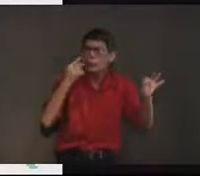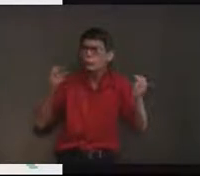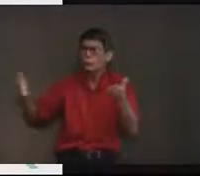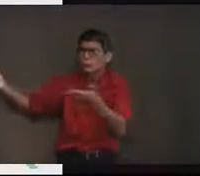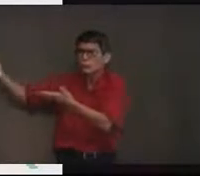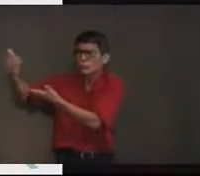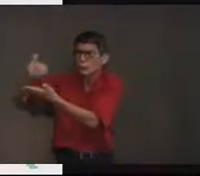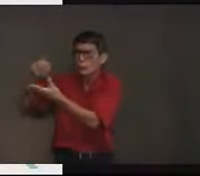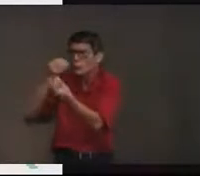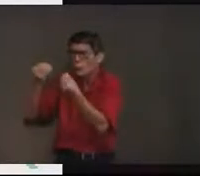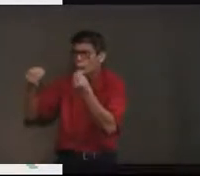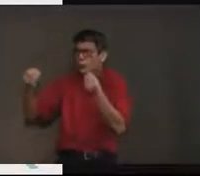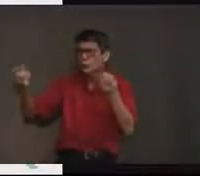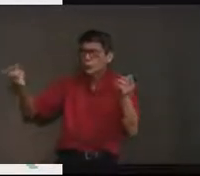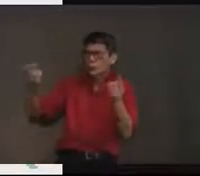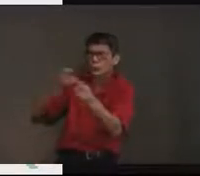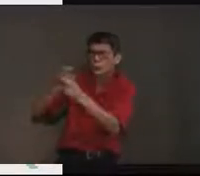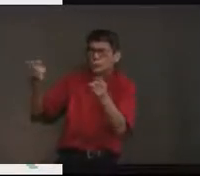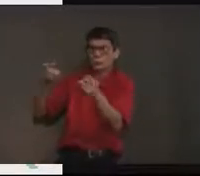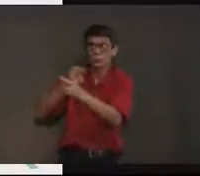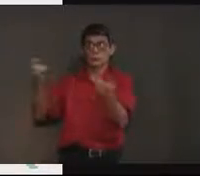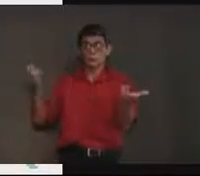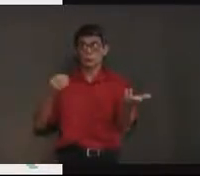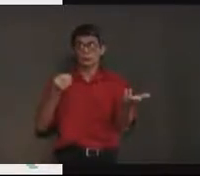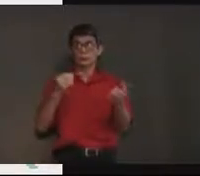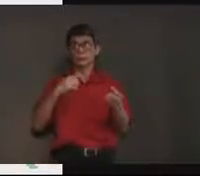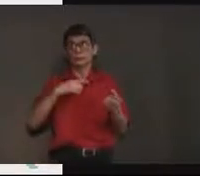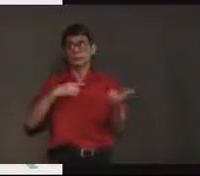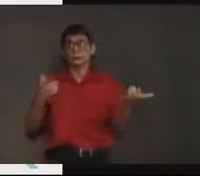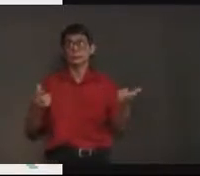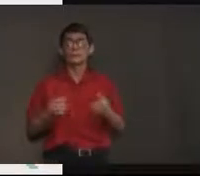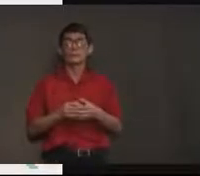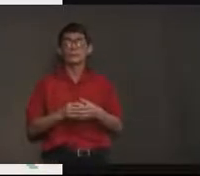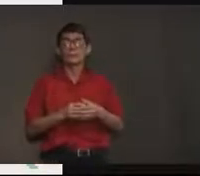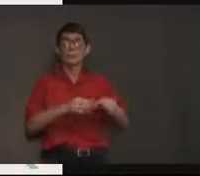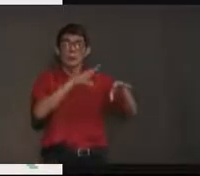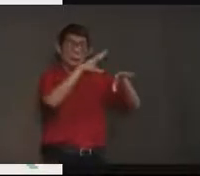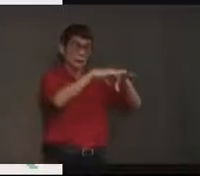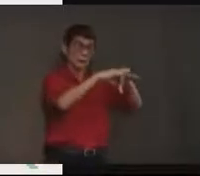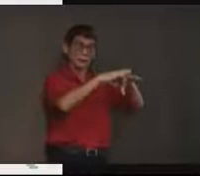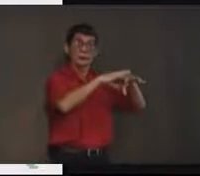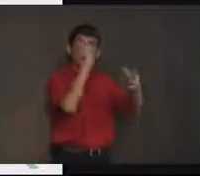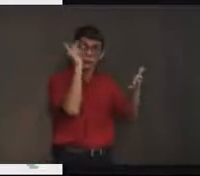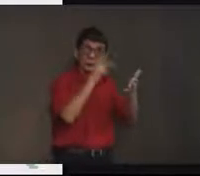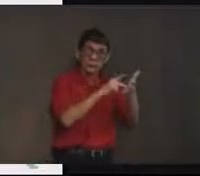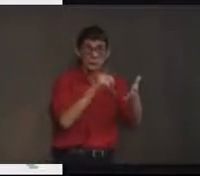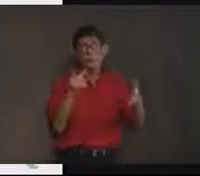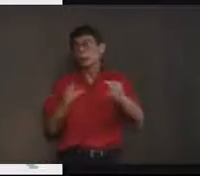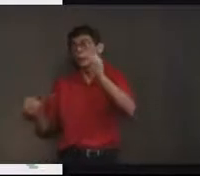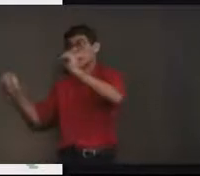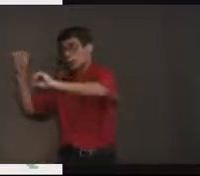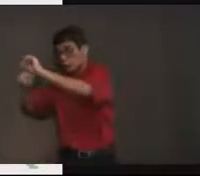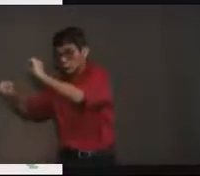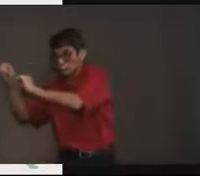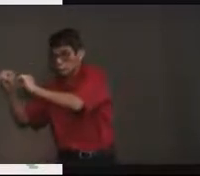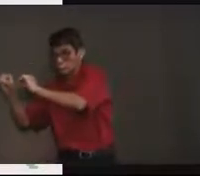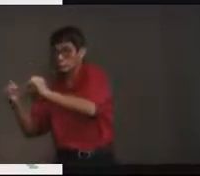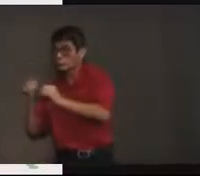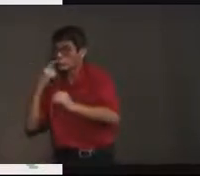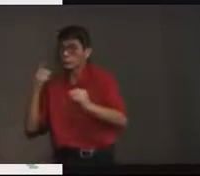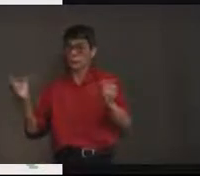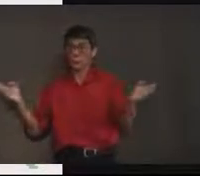estão saindo e assim a conversa entre matemática pura e coisas que estão em laboratório aplicadas né